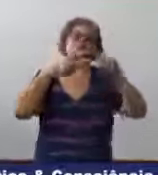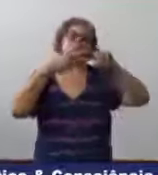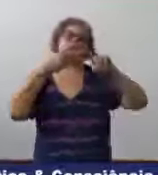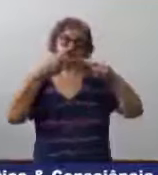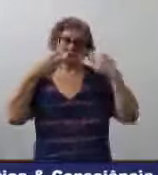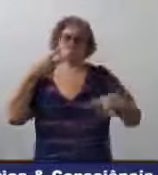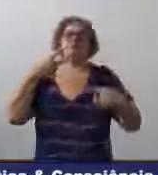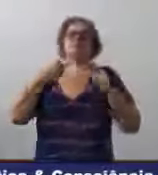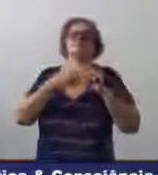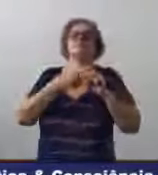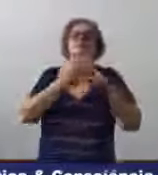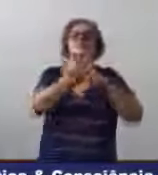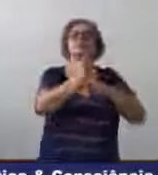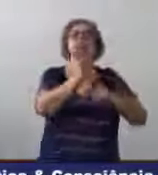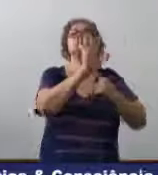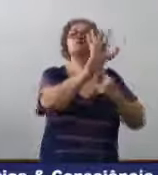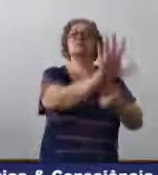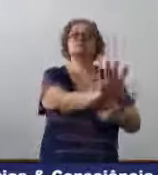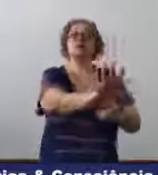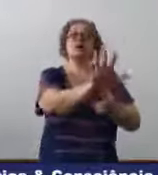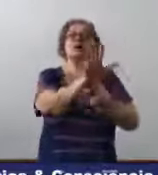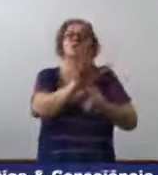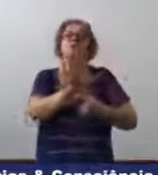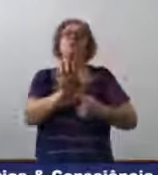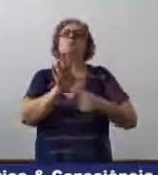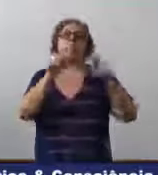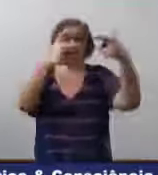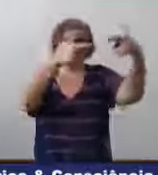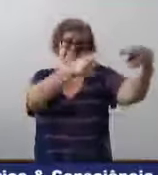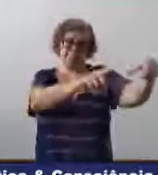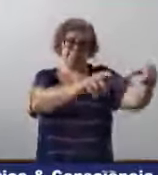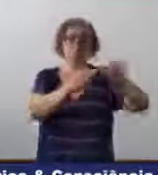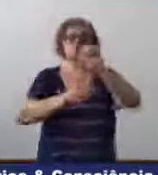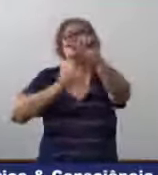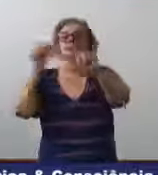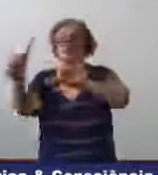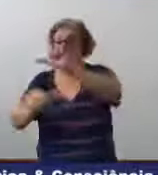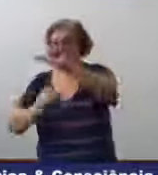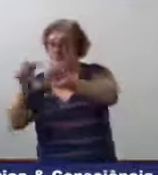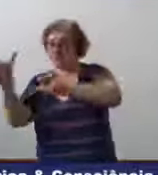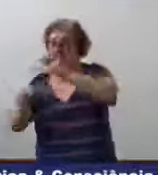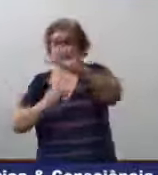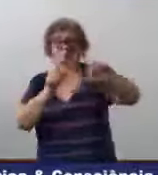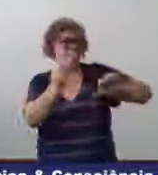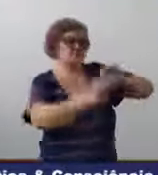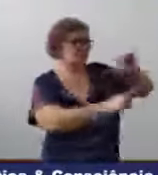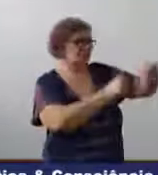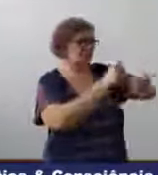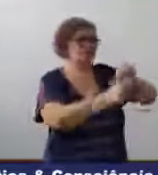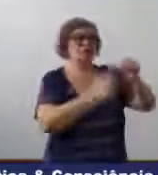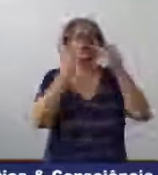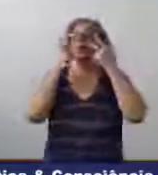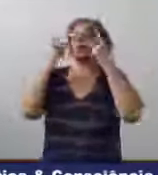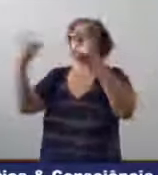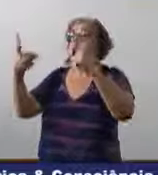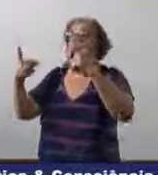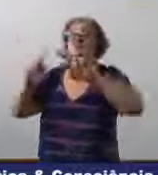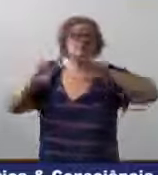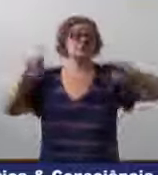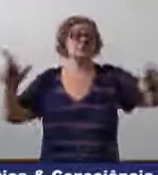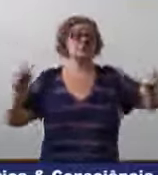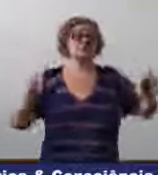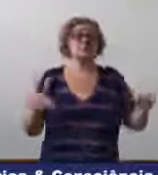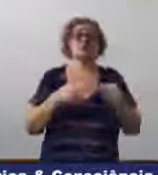2 semanas mostraram que uma mesma realidade se transforma ao ser notada por observadores